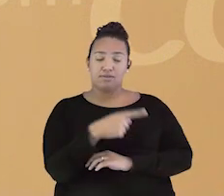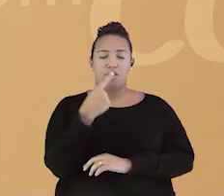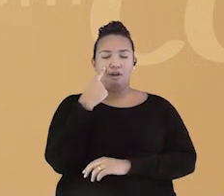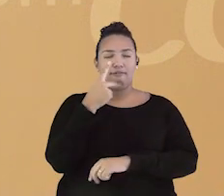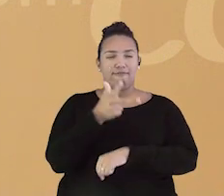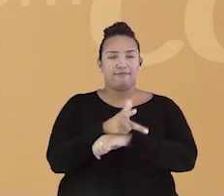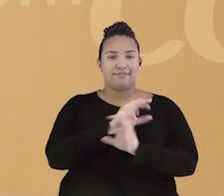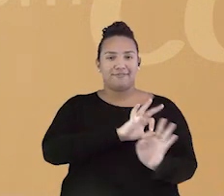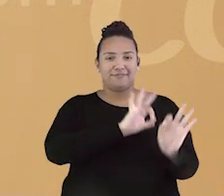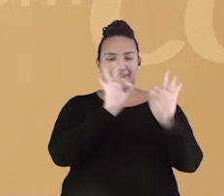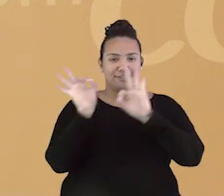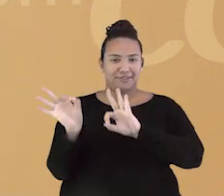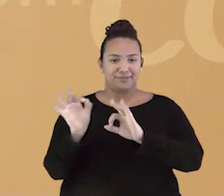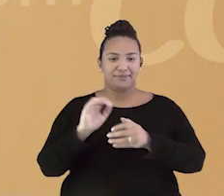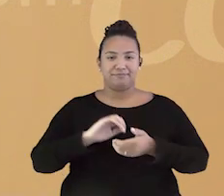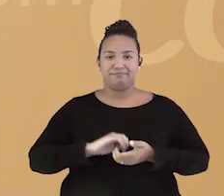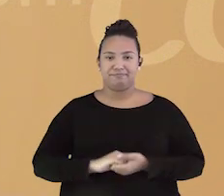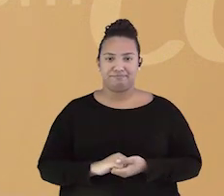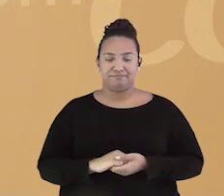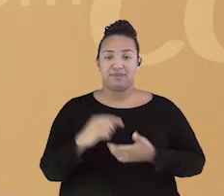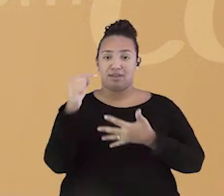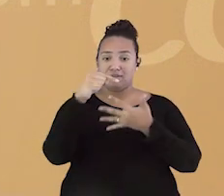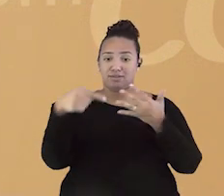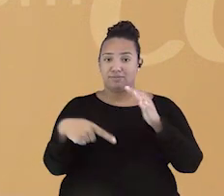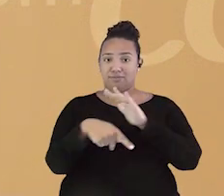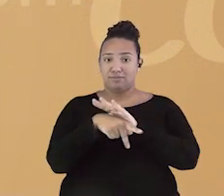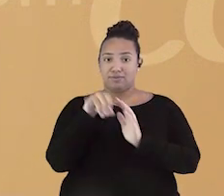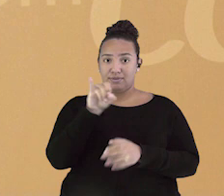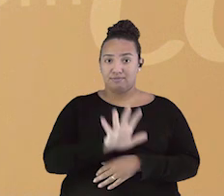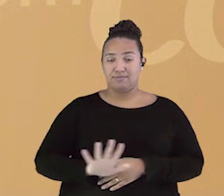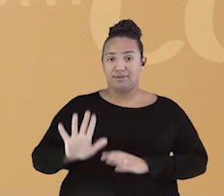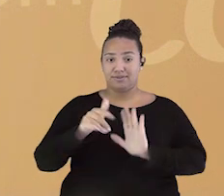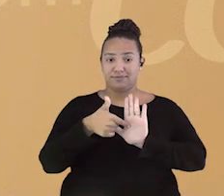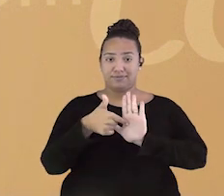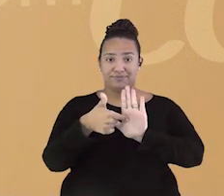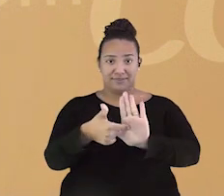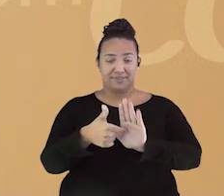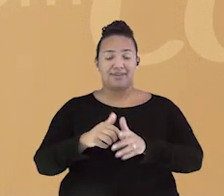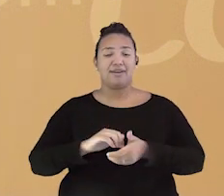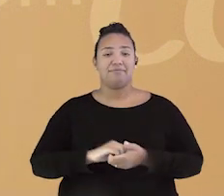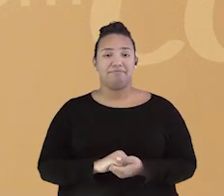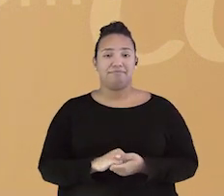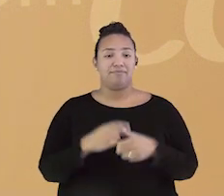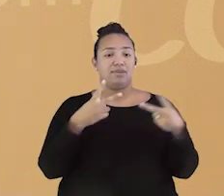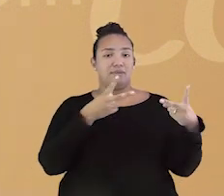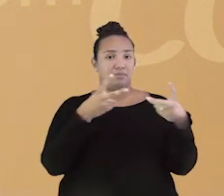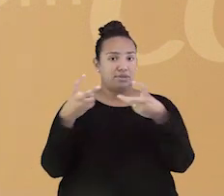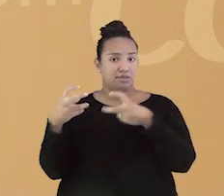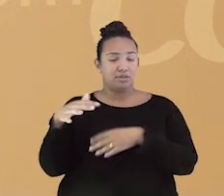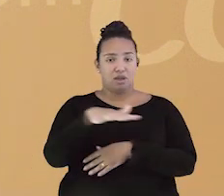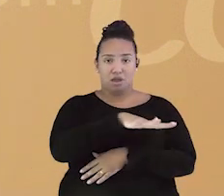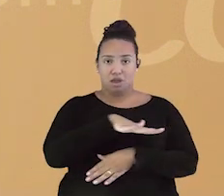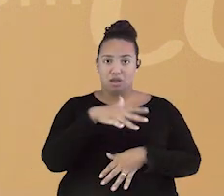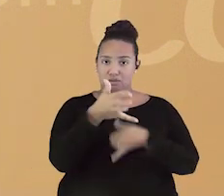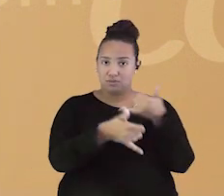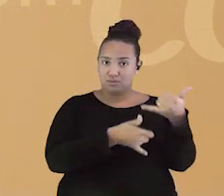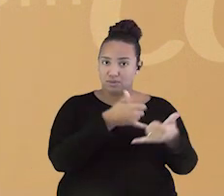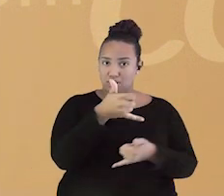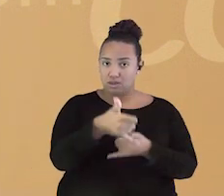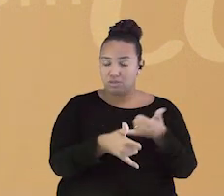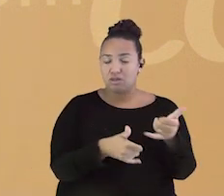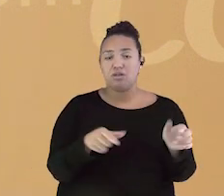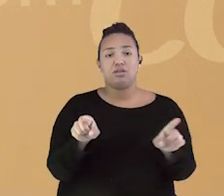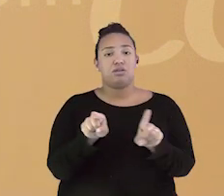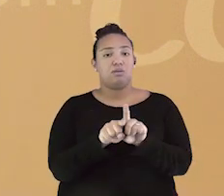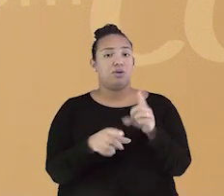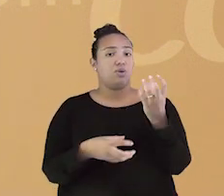vídeo com muita atenção aos elementos da paisagem que aparecem nele. Observem o espaço onde as brincadeiras acontecem e